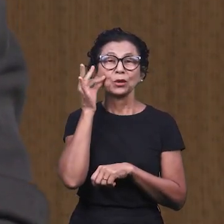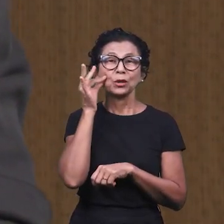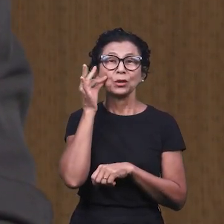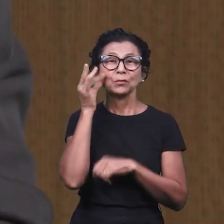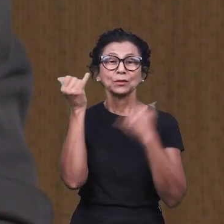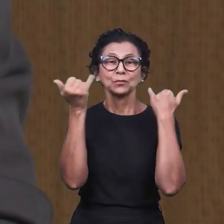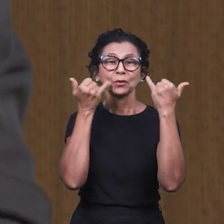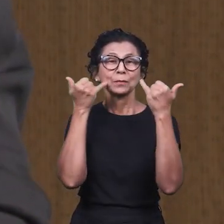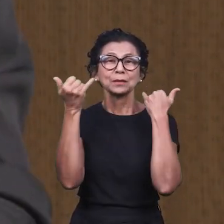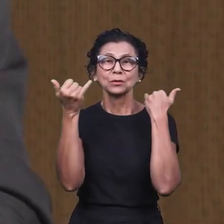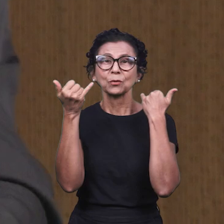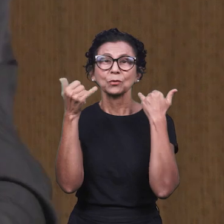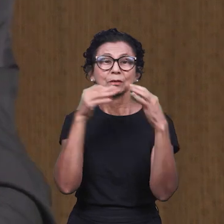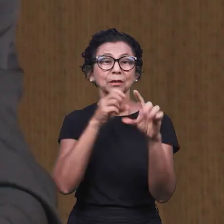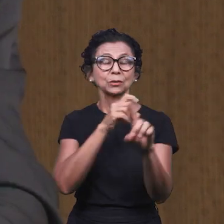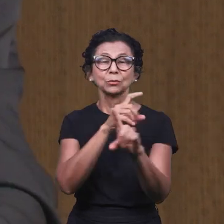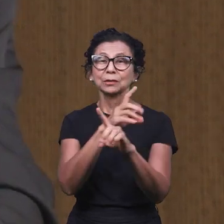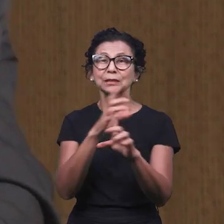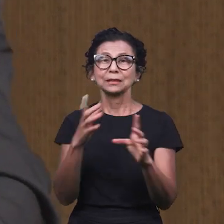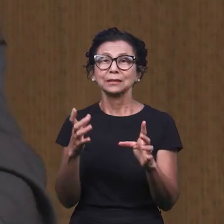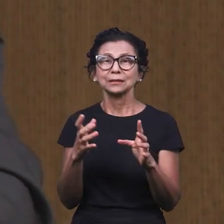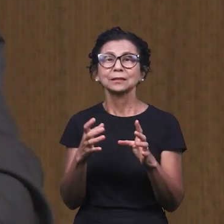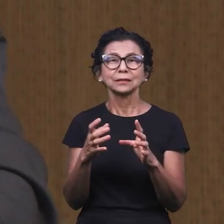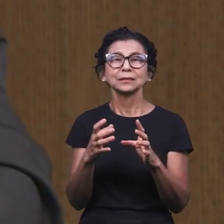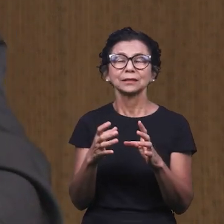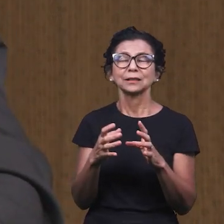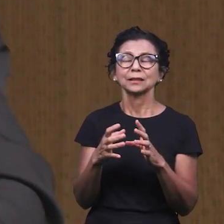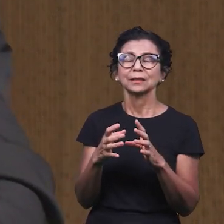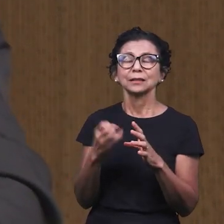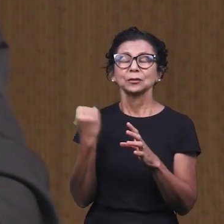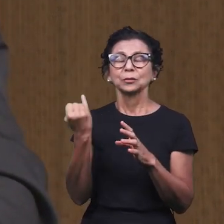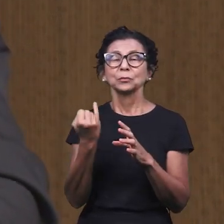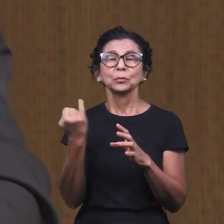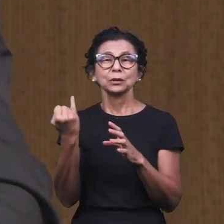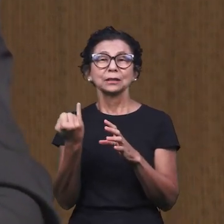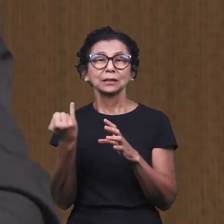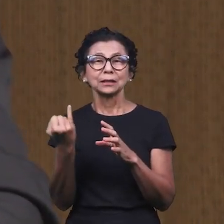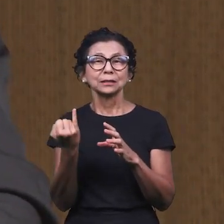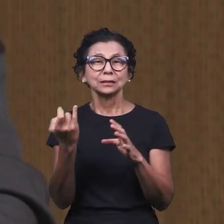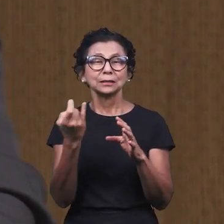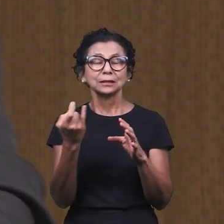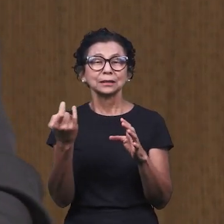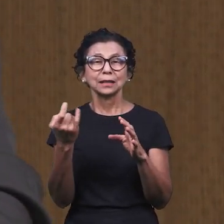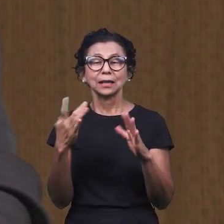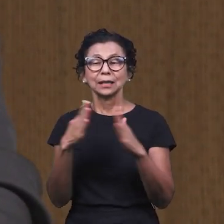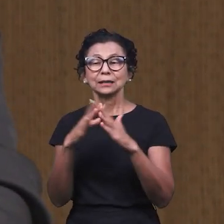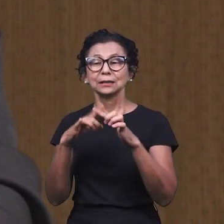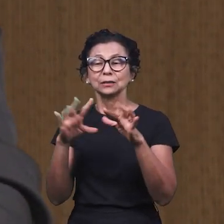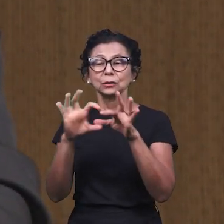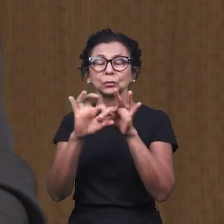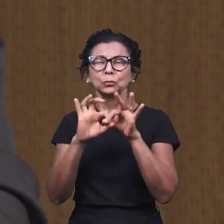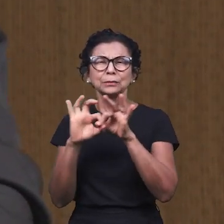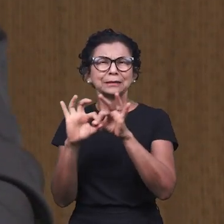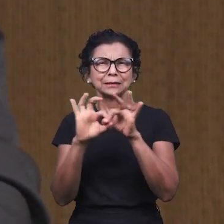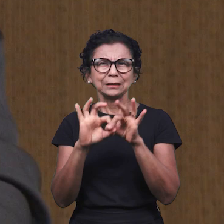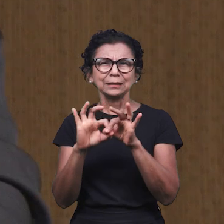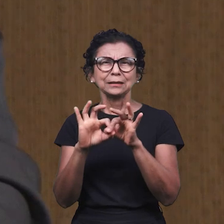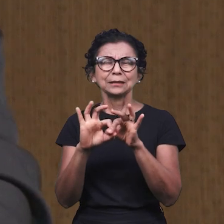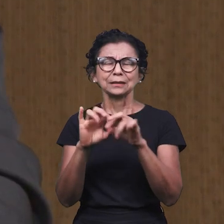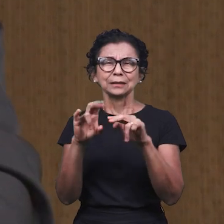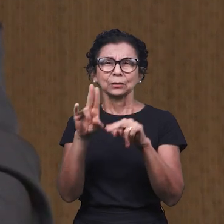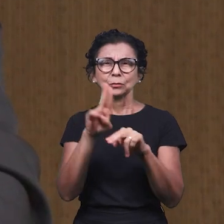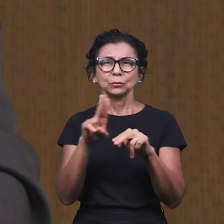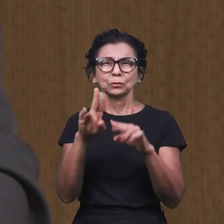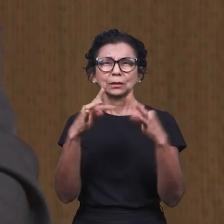nossa TV é a igreja dentro da nossa casa. Então, as coisas da igreja dentro da nossa casa, com uma